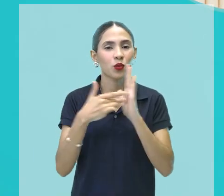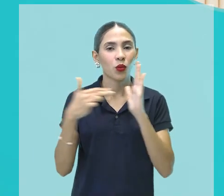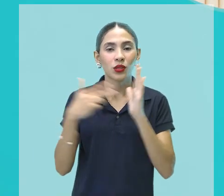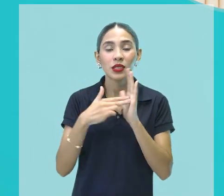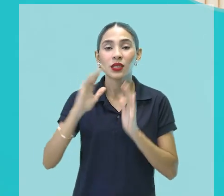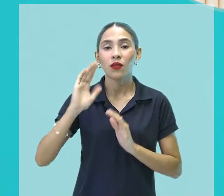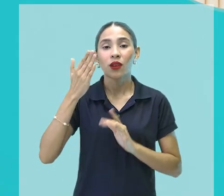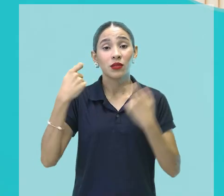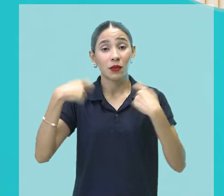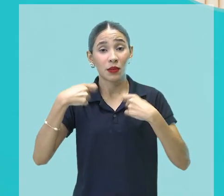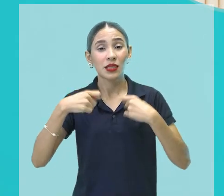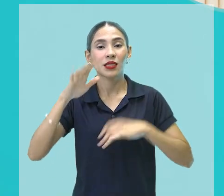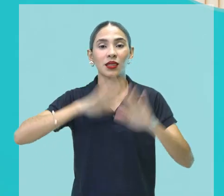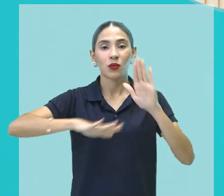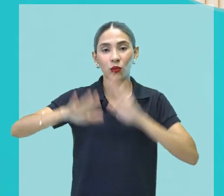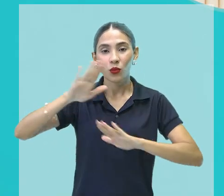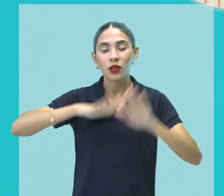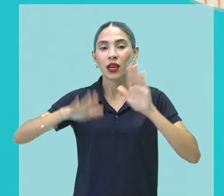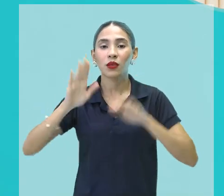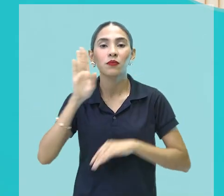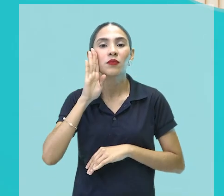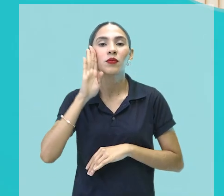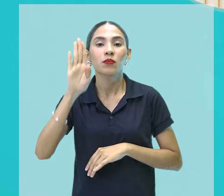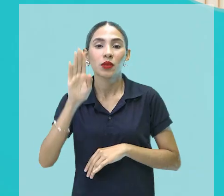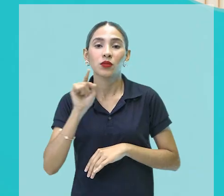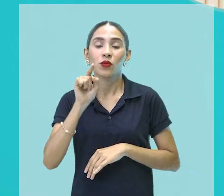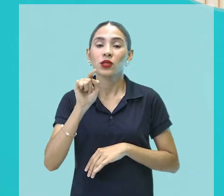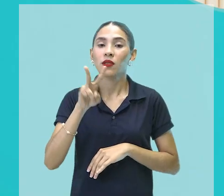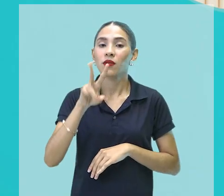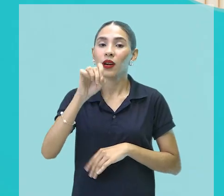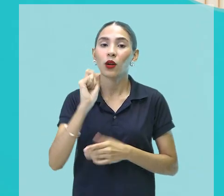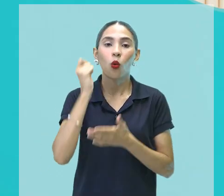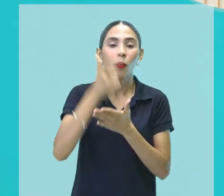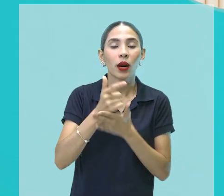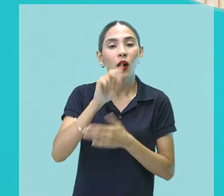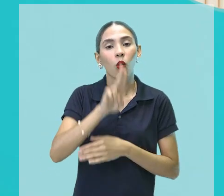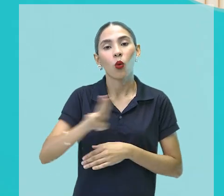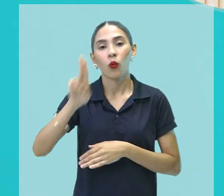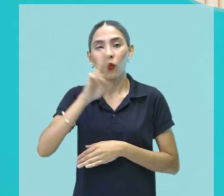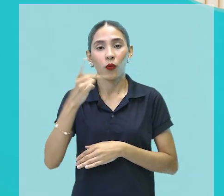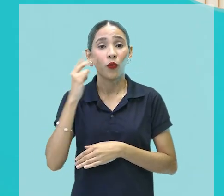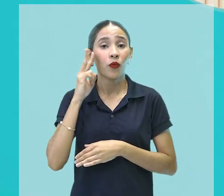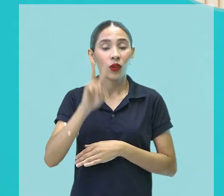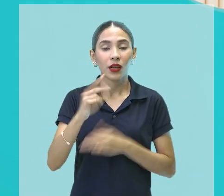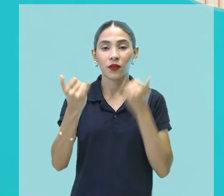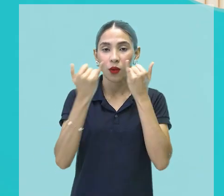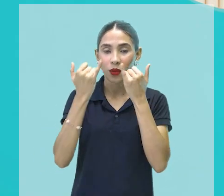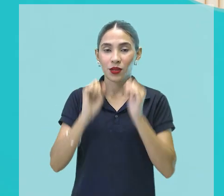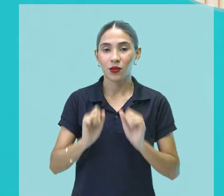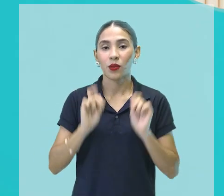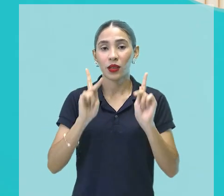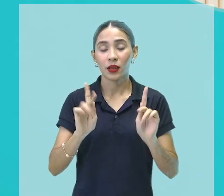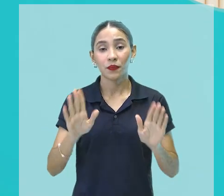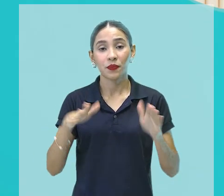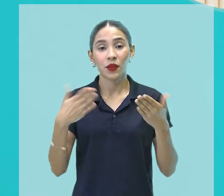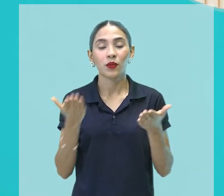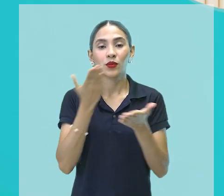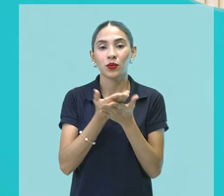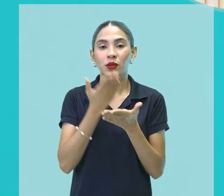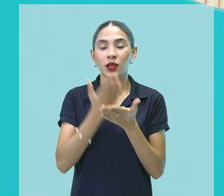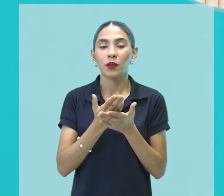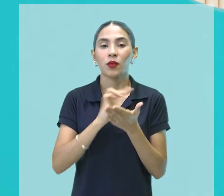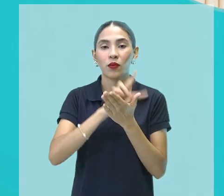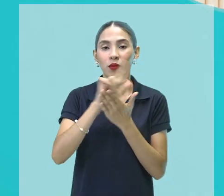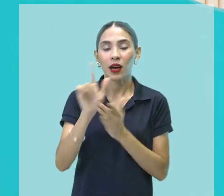gente precisa tomar um pouquinho de cuidado aí com aquilo que a gente consome como informação, tá certo, gente? Então, nós vimos aí